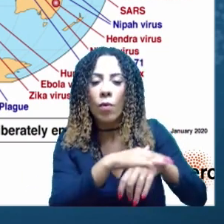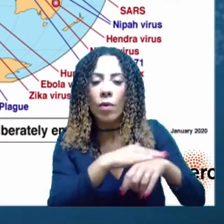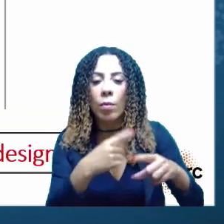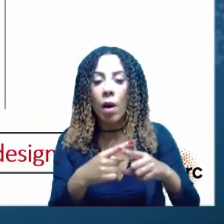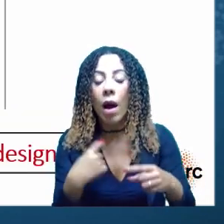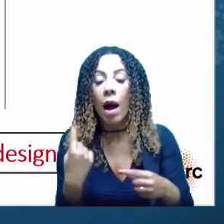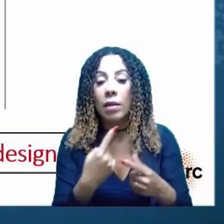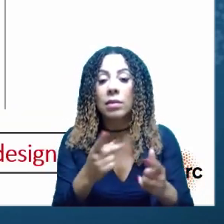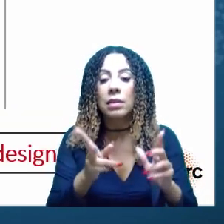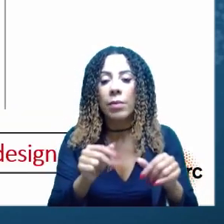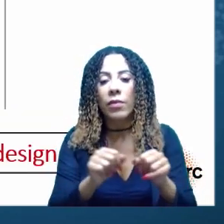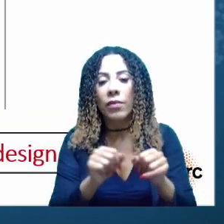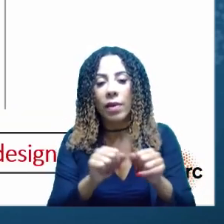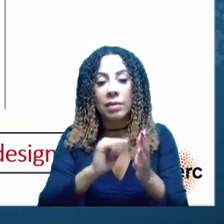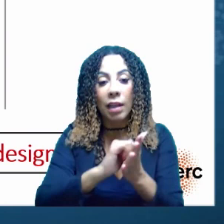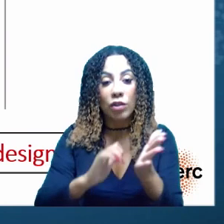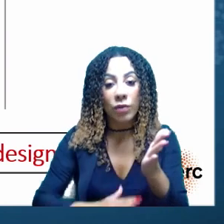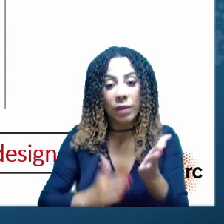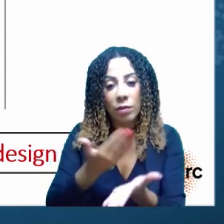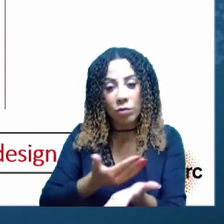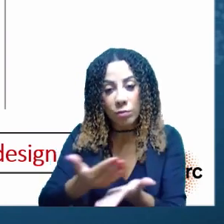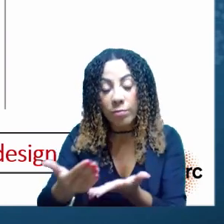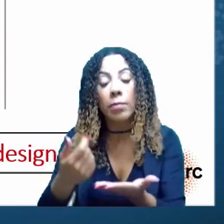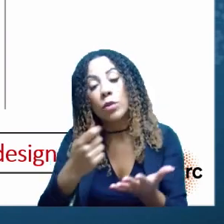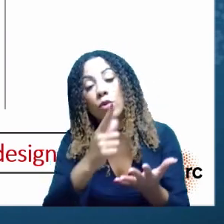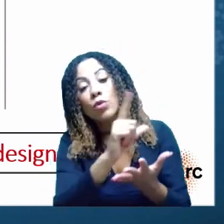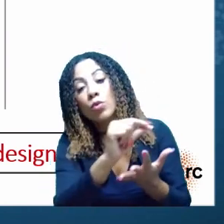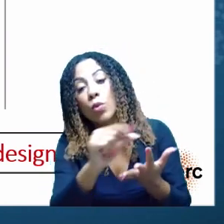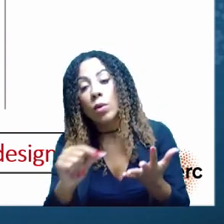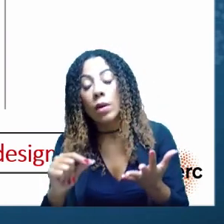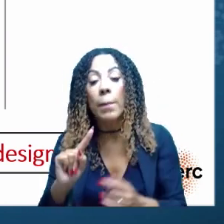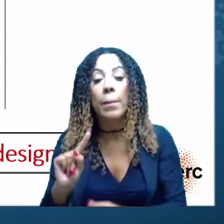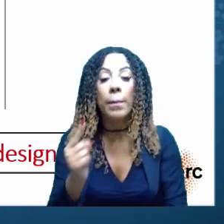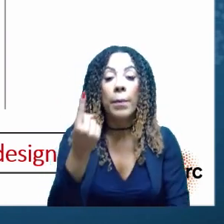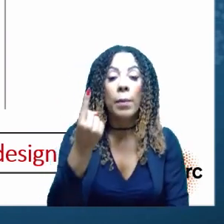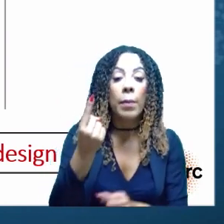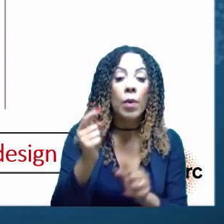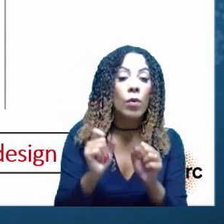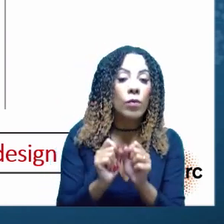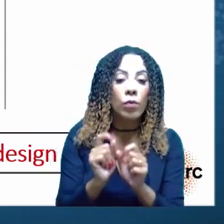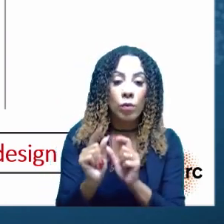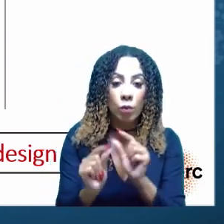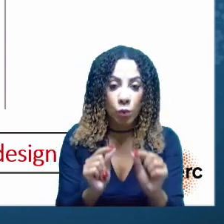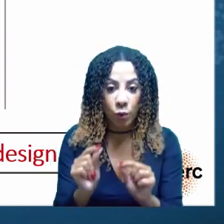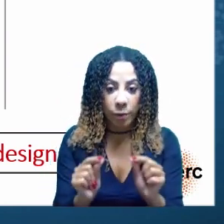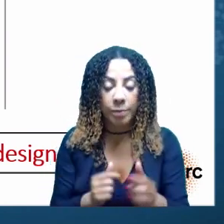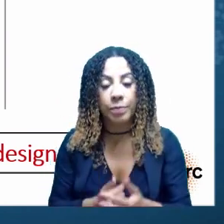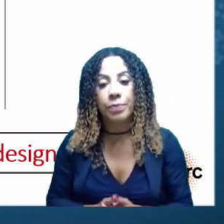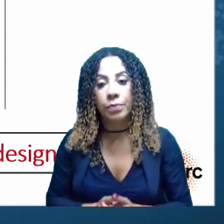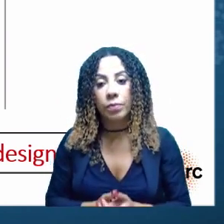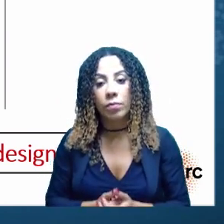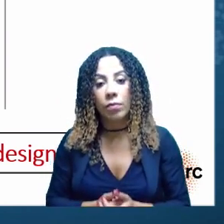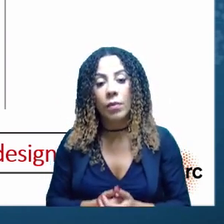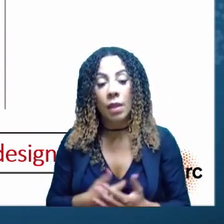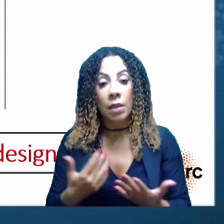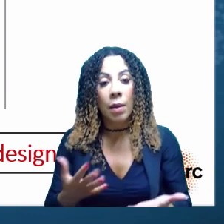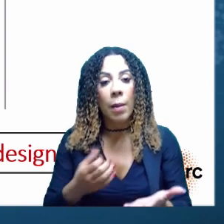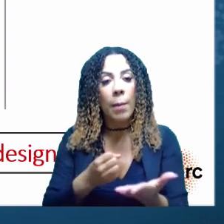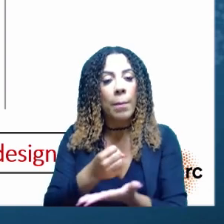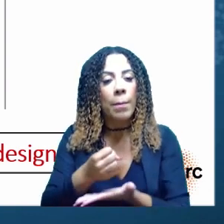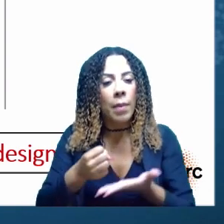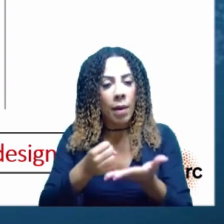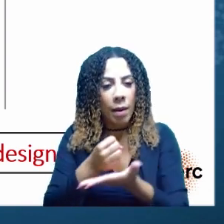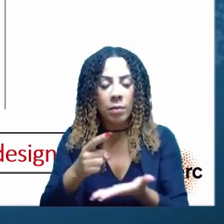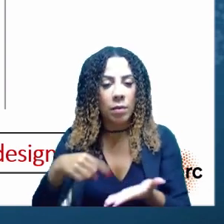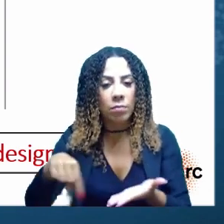que a gente vai escolher para fazer primeiro? Basicamente, Já, você não pode